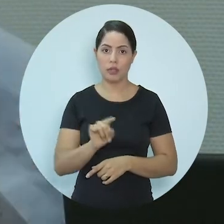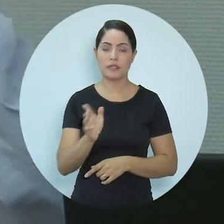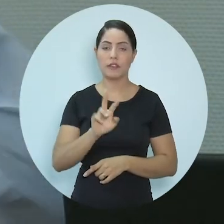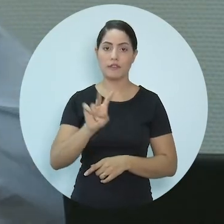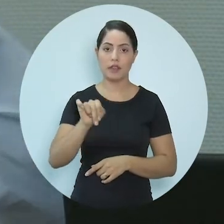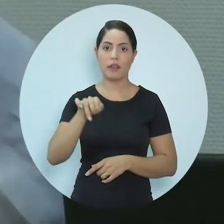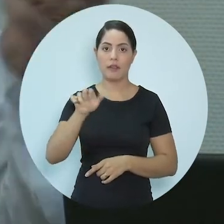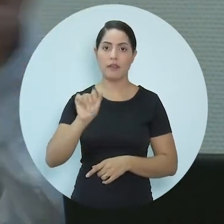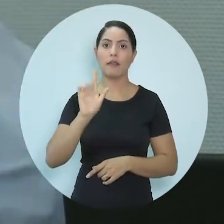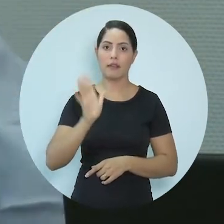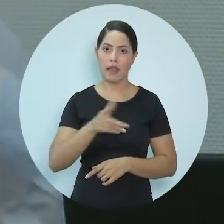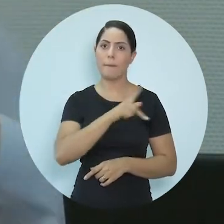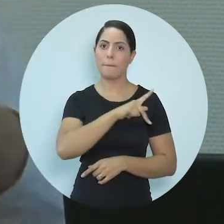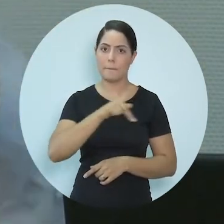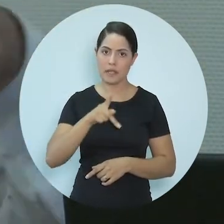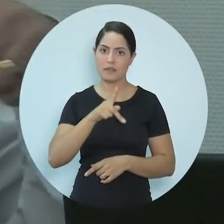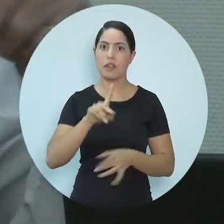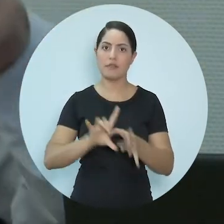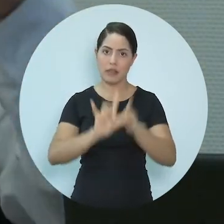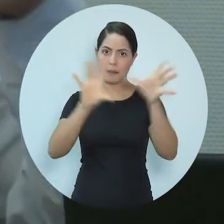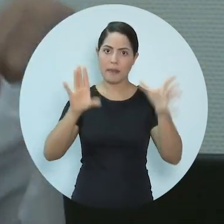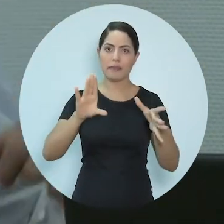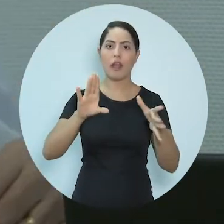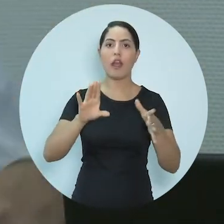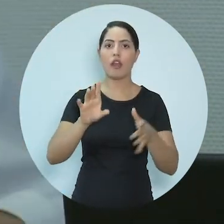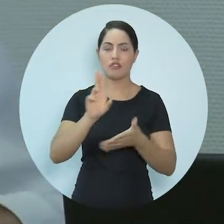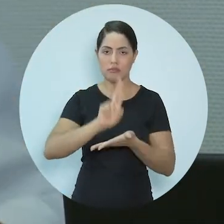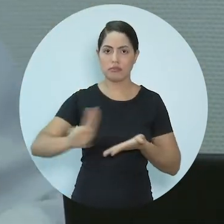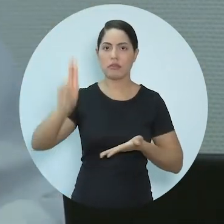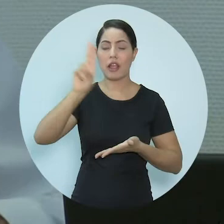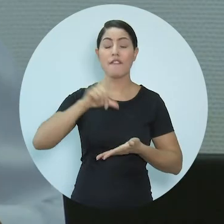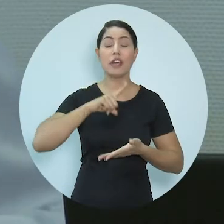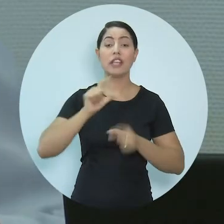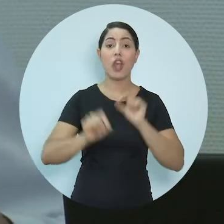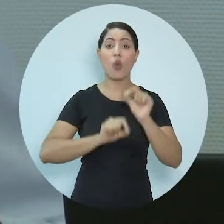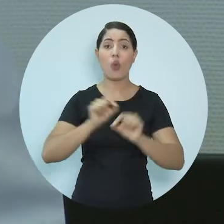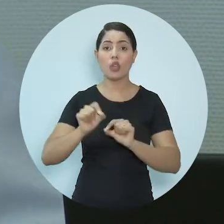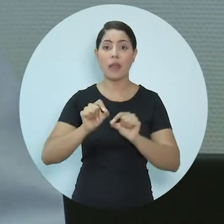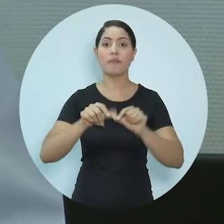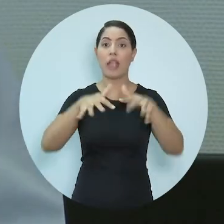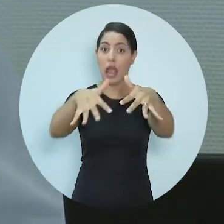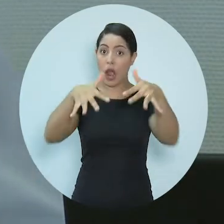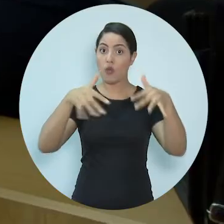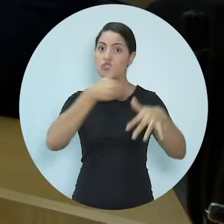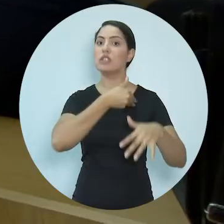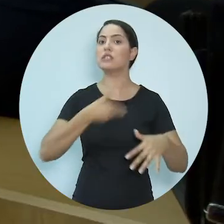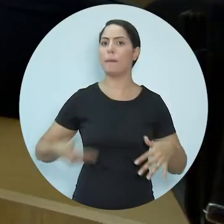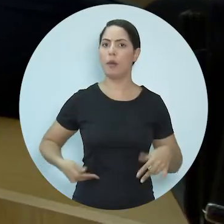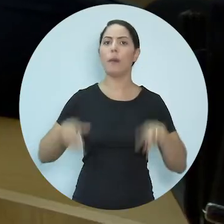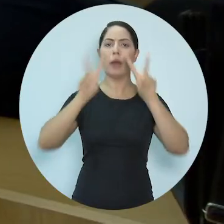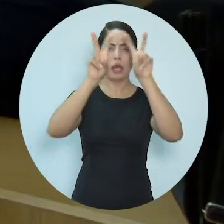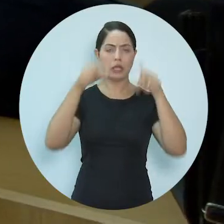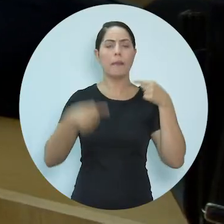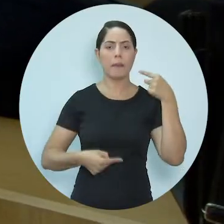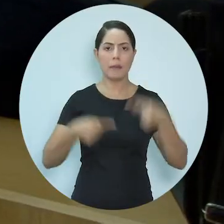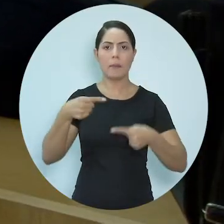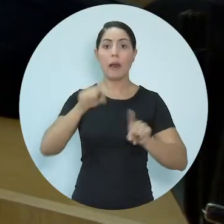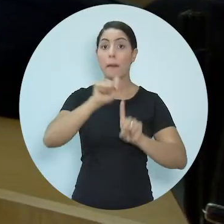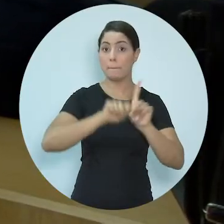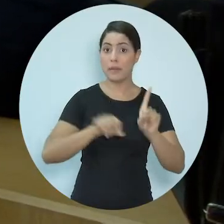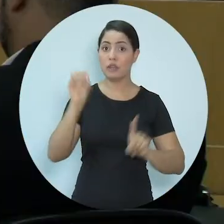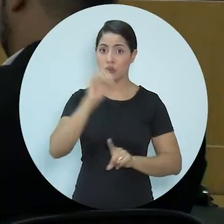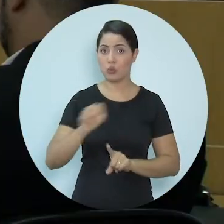da Comissão de Autonomia Universitária, reforçou que será realizada uma audiência pública para discutir o tema